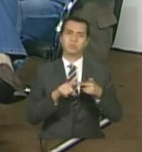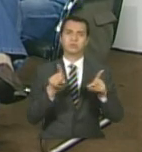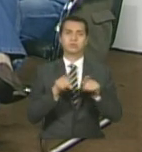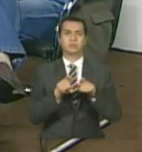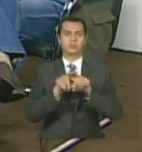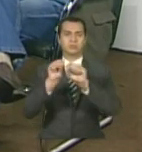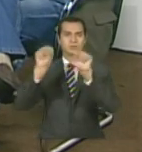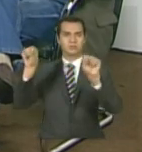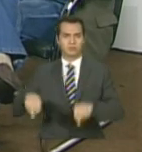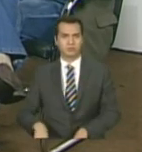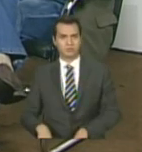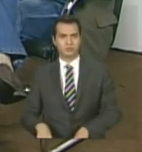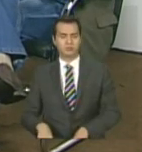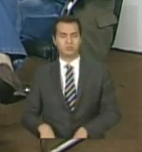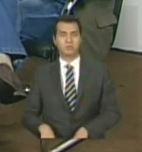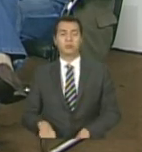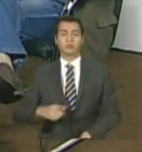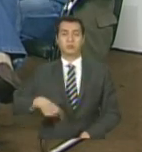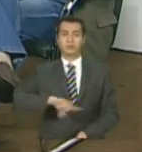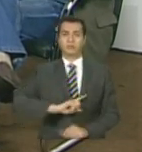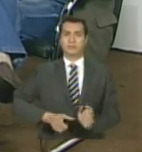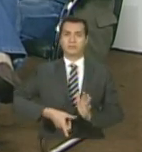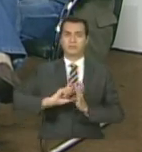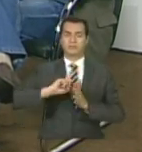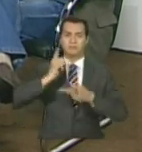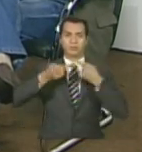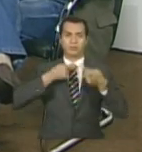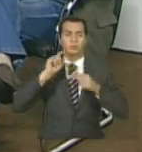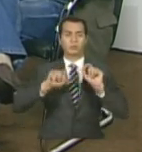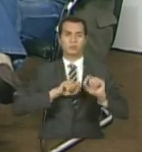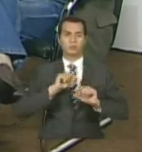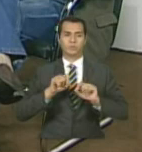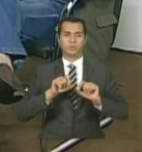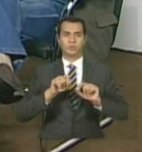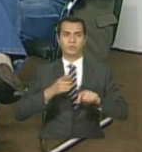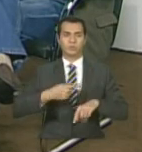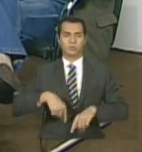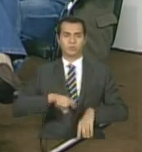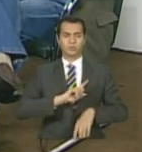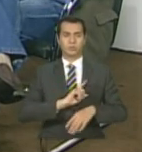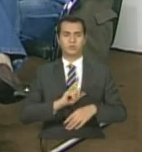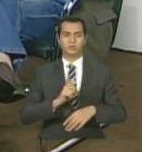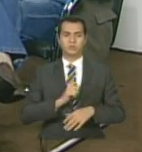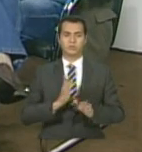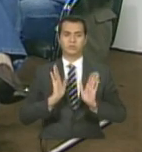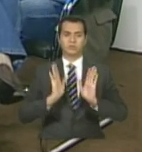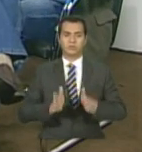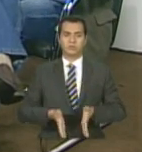Nacional. Fizemos referência aqui anteriormente, tanto eu quanto a Marília, de que estamos